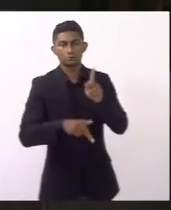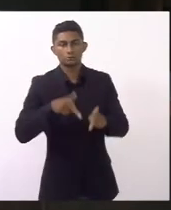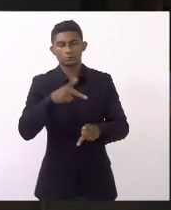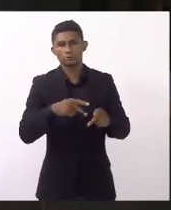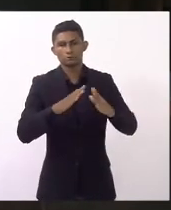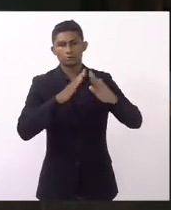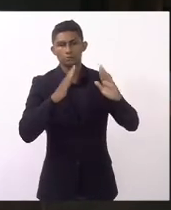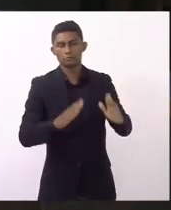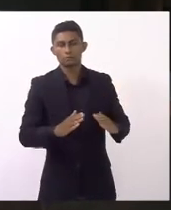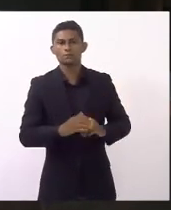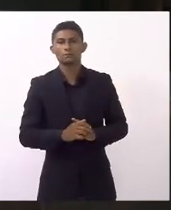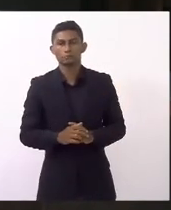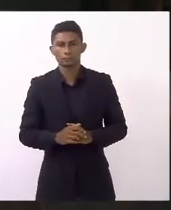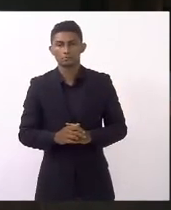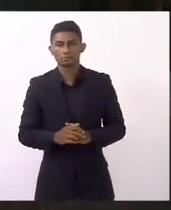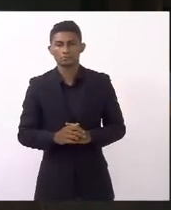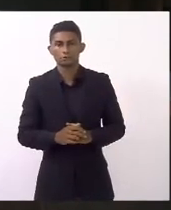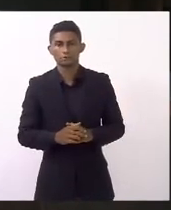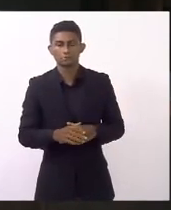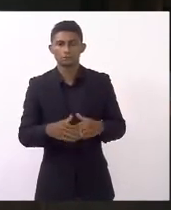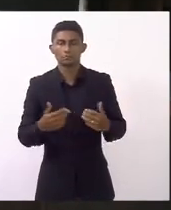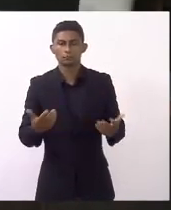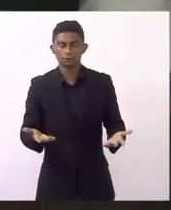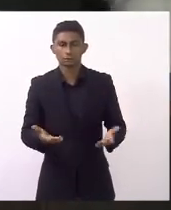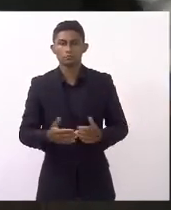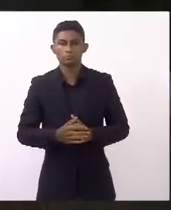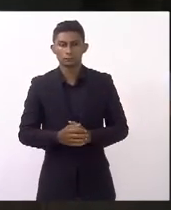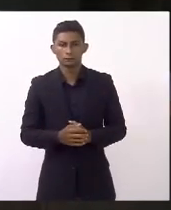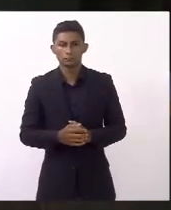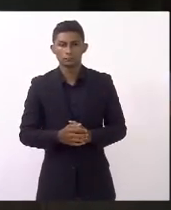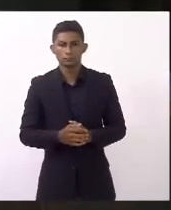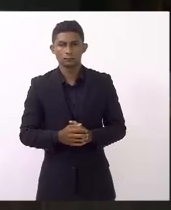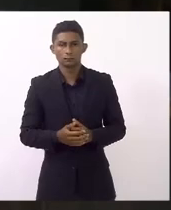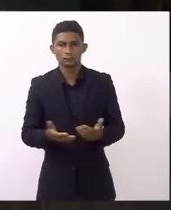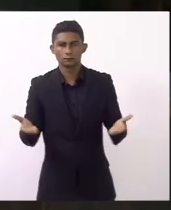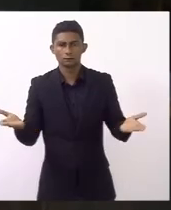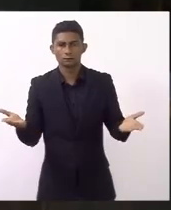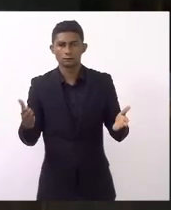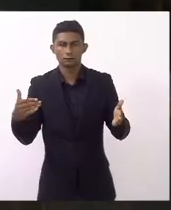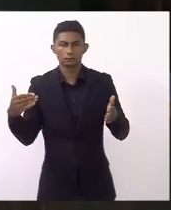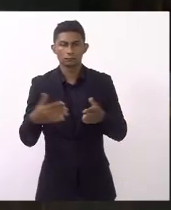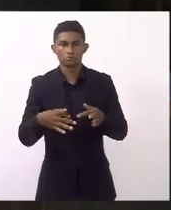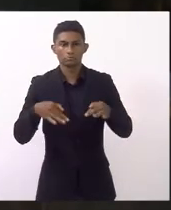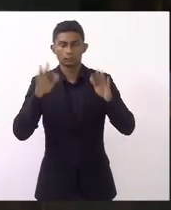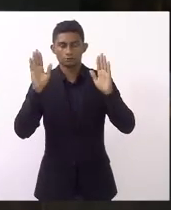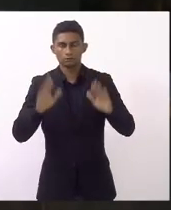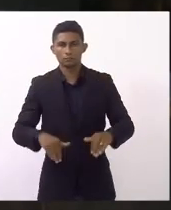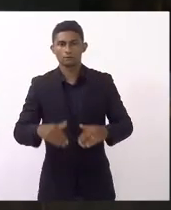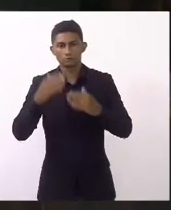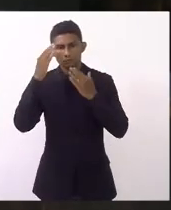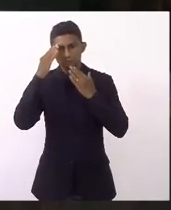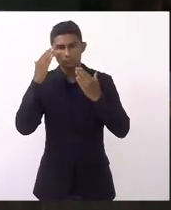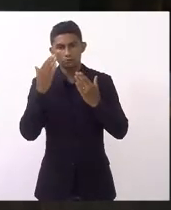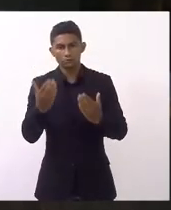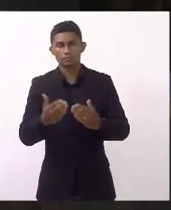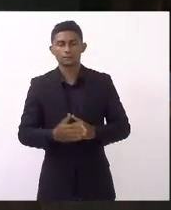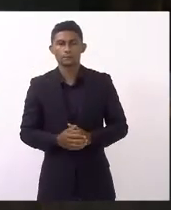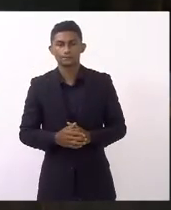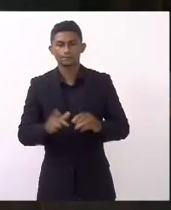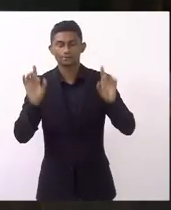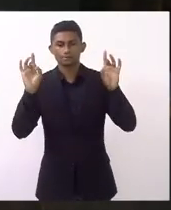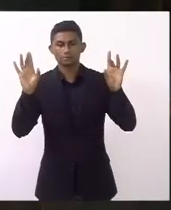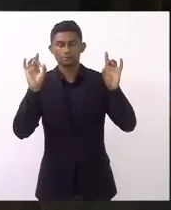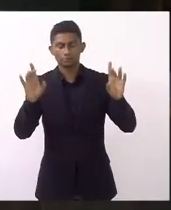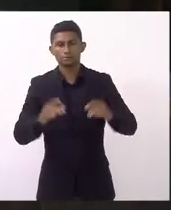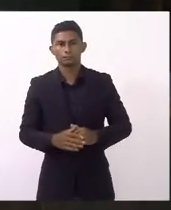terreiro do nosso povo de Santo Então nesse sentido quero finalizar é agradecendo e em